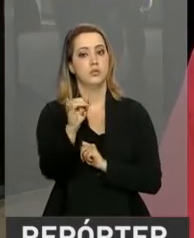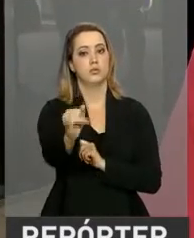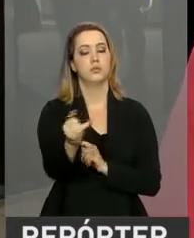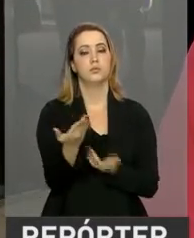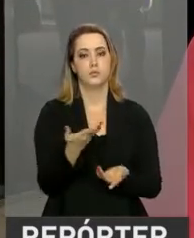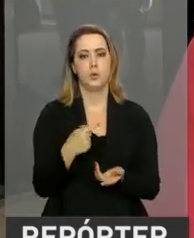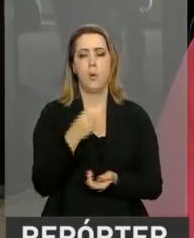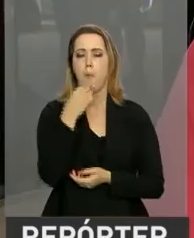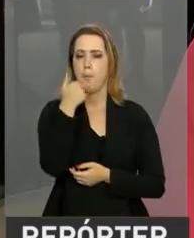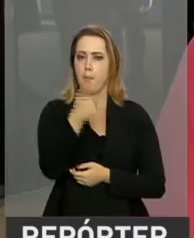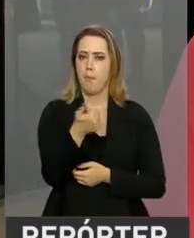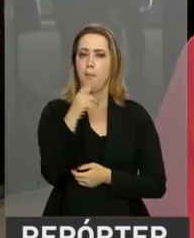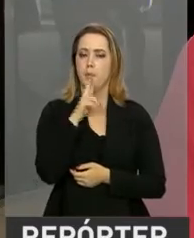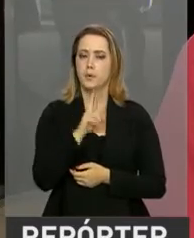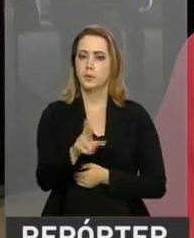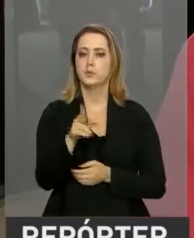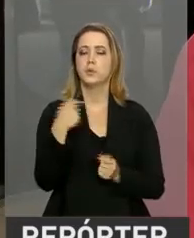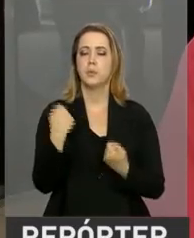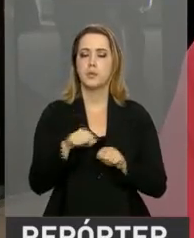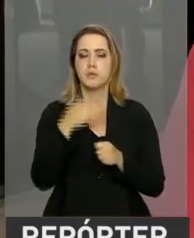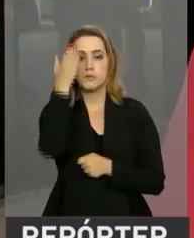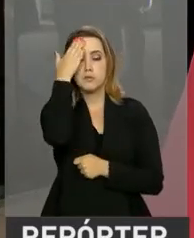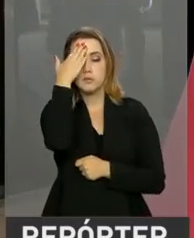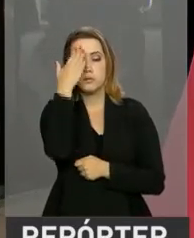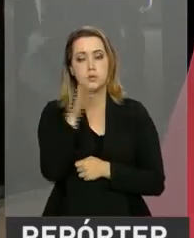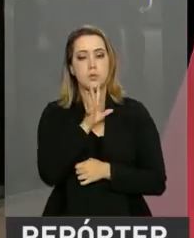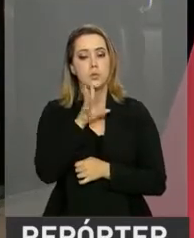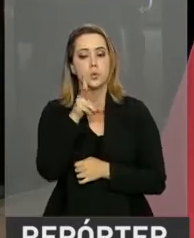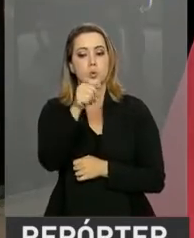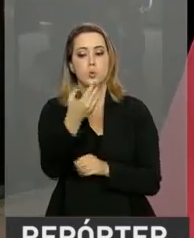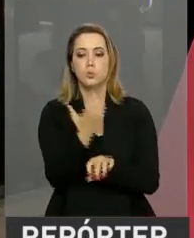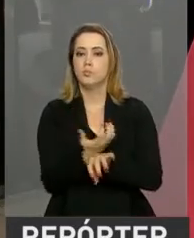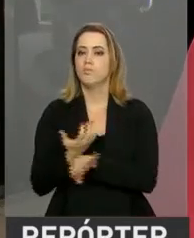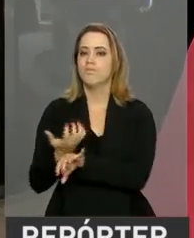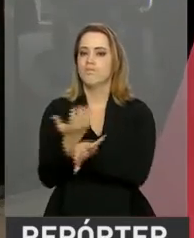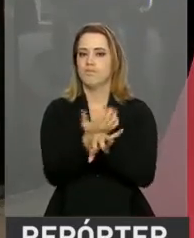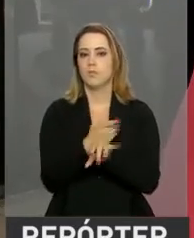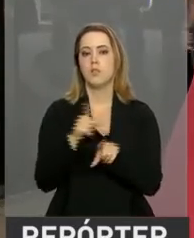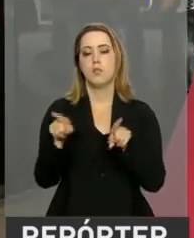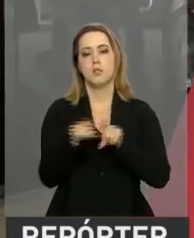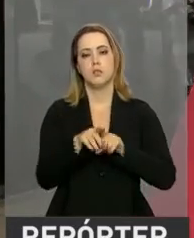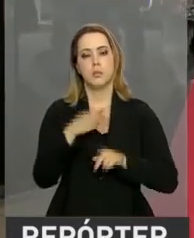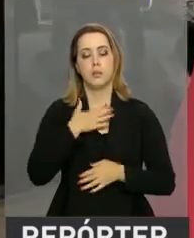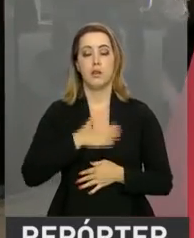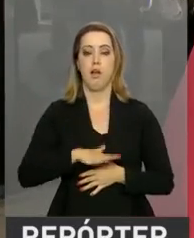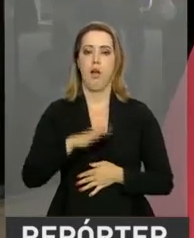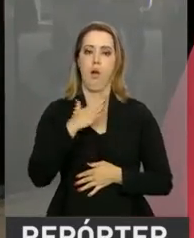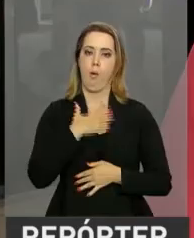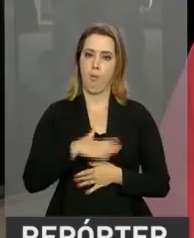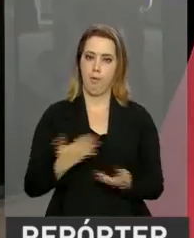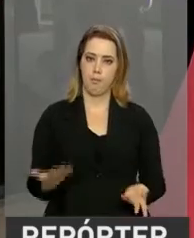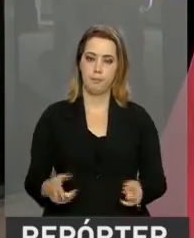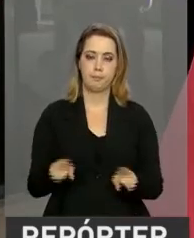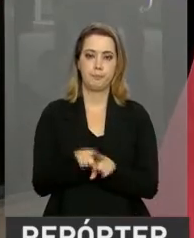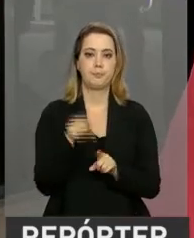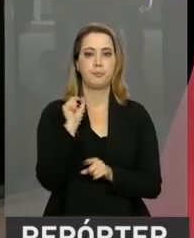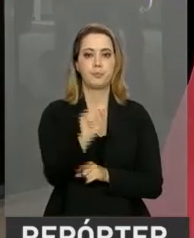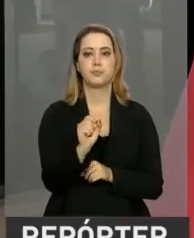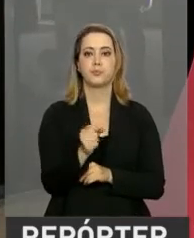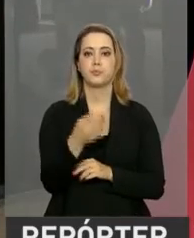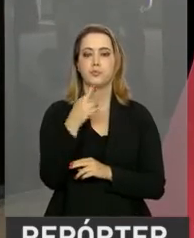desempenho além de saber o conteúdo cobrado é preciso manter a calma por isso a recomendação